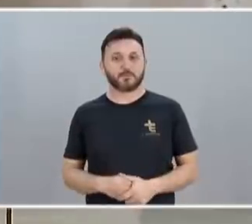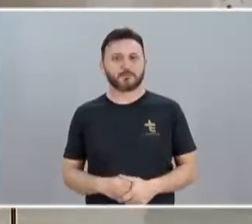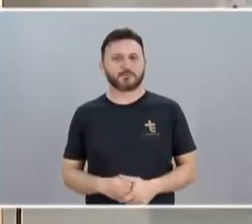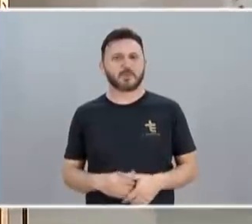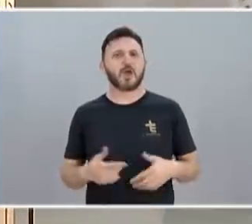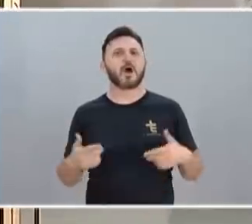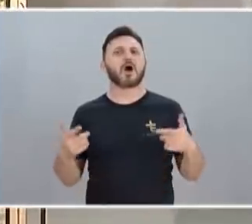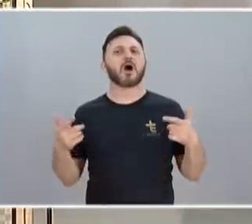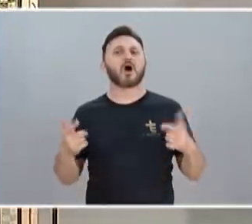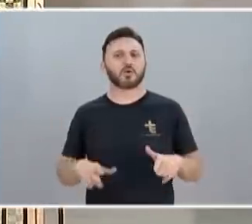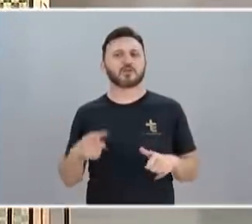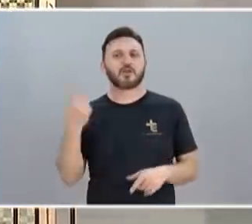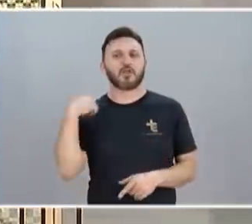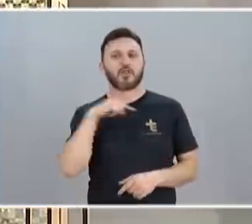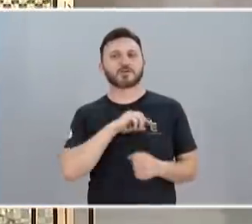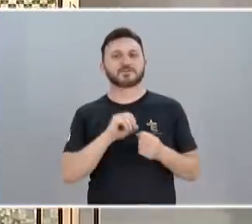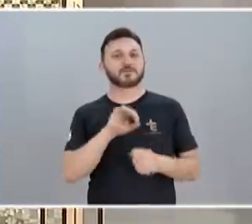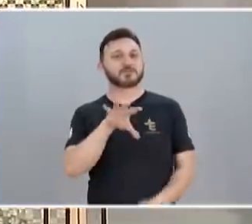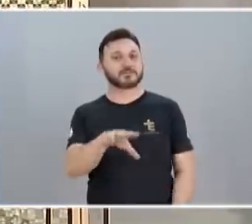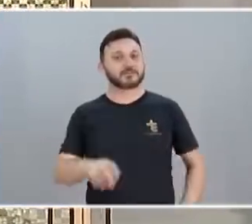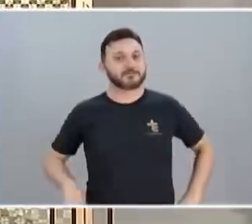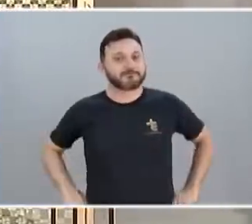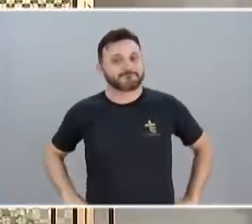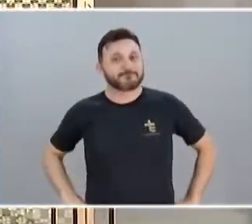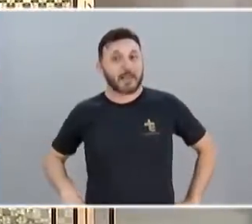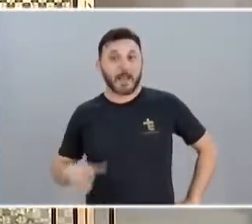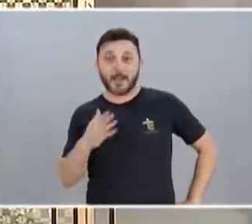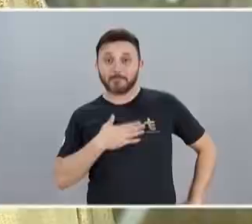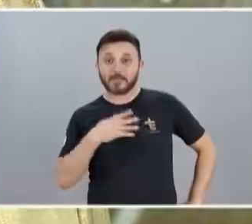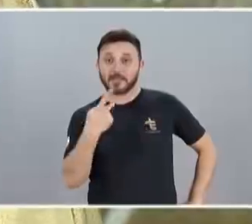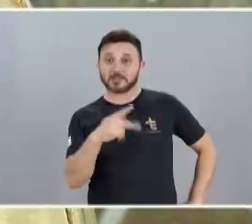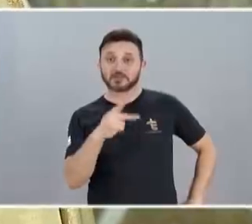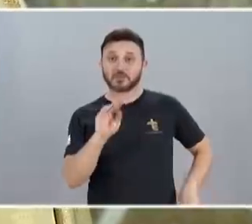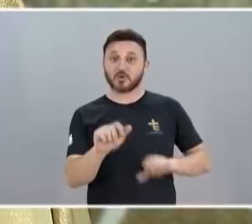Cadê? Cadê a minha, a sua conversão?